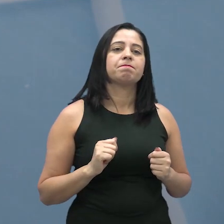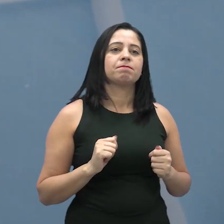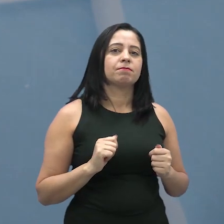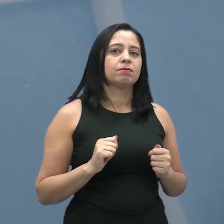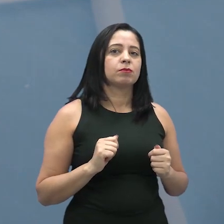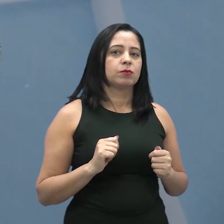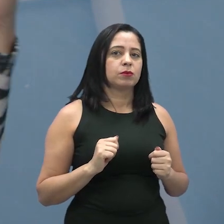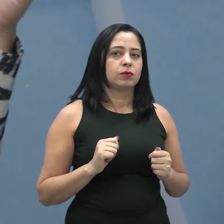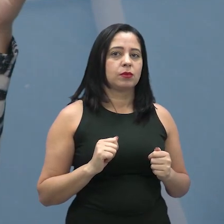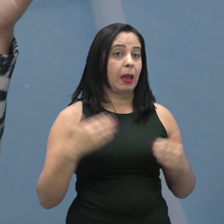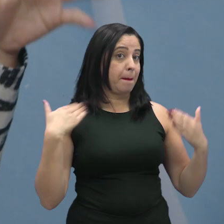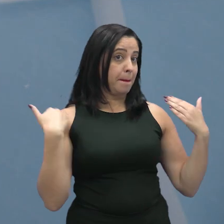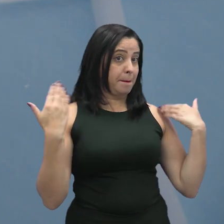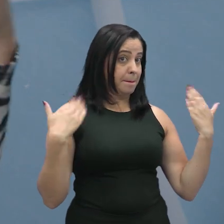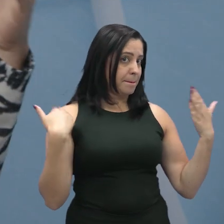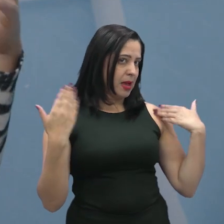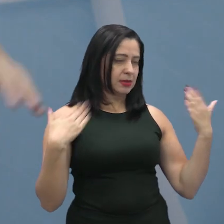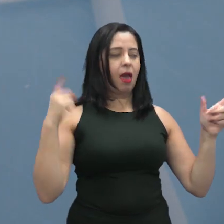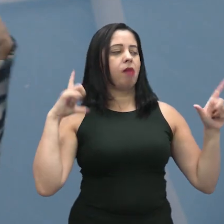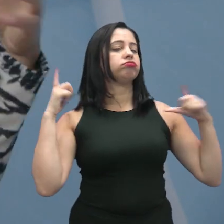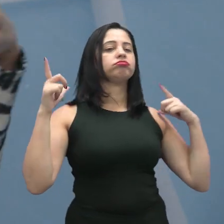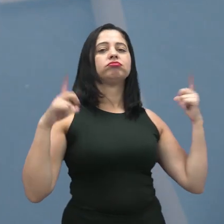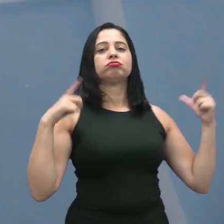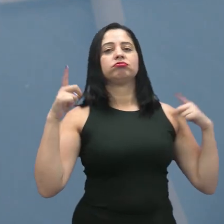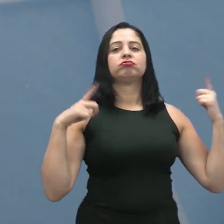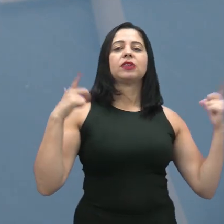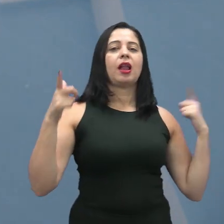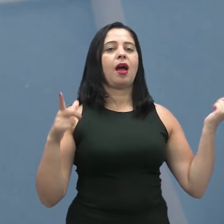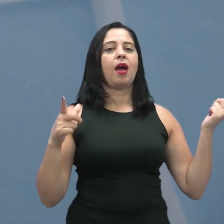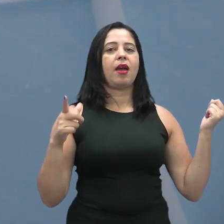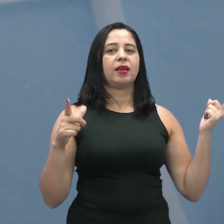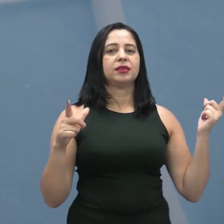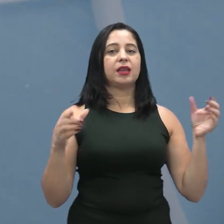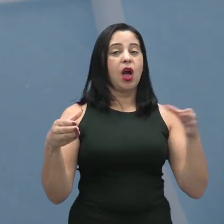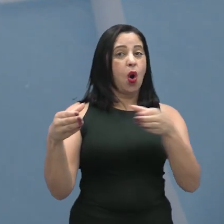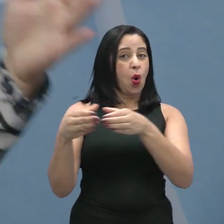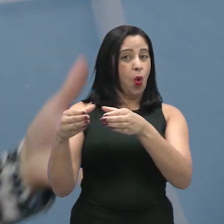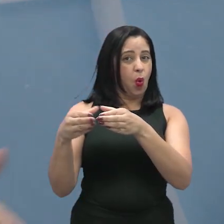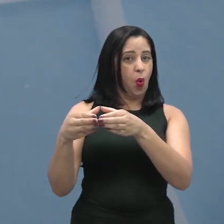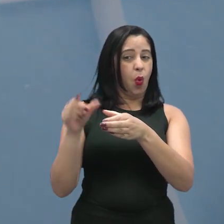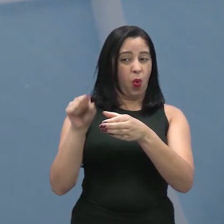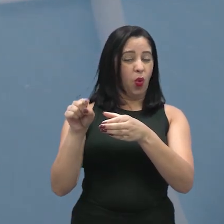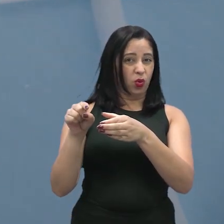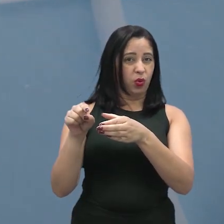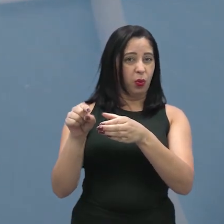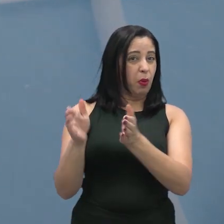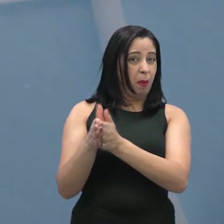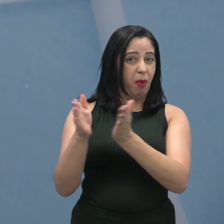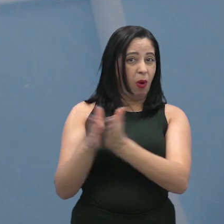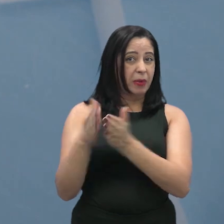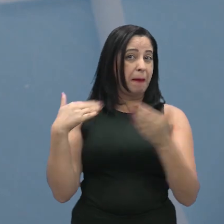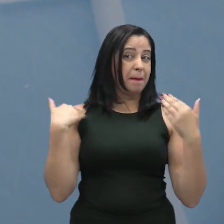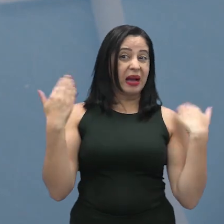diz que o lazer, o passeio da família mais pobre da classe média é a compra do mês do supermercado, né?